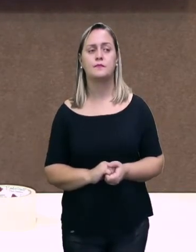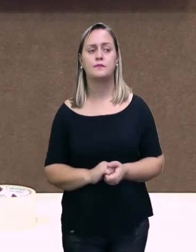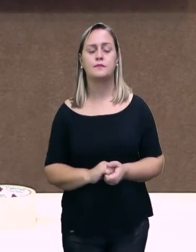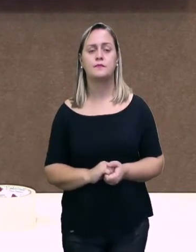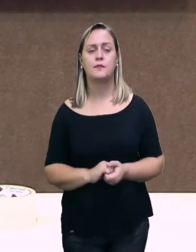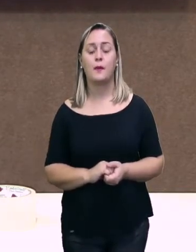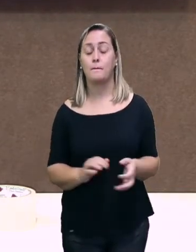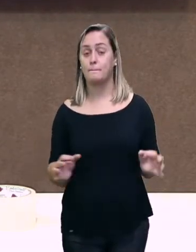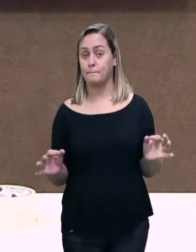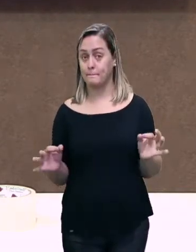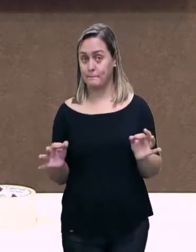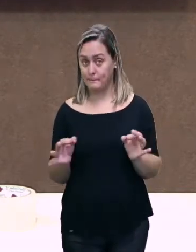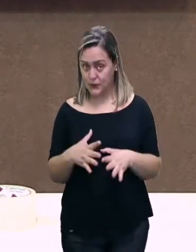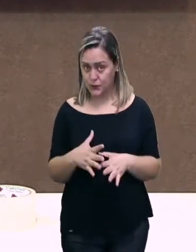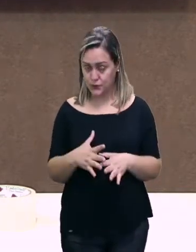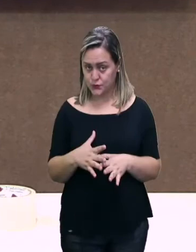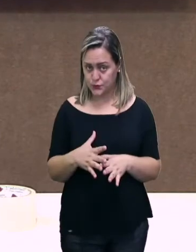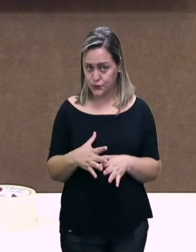Prontinho.